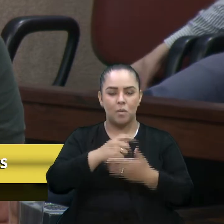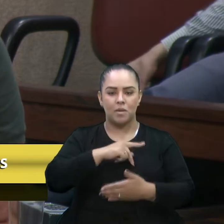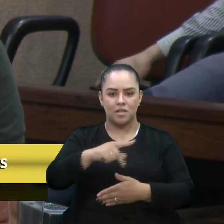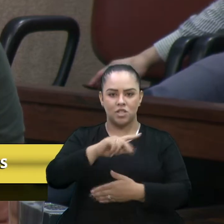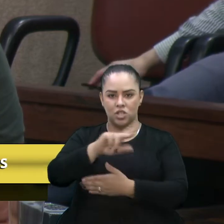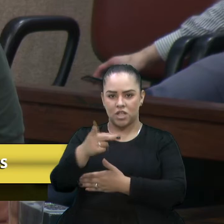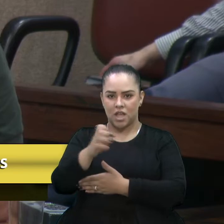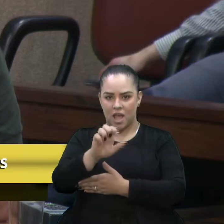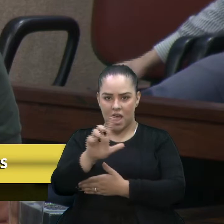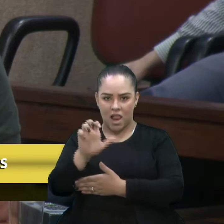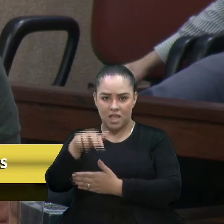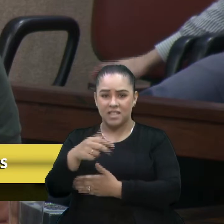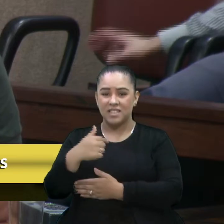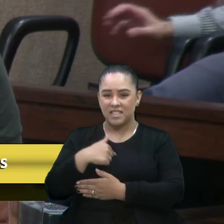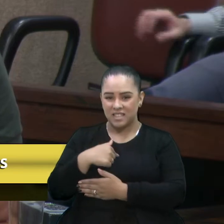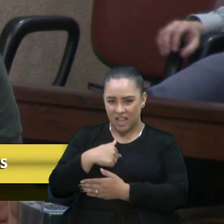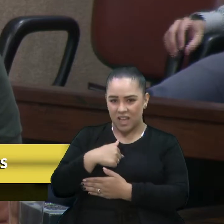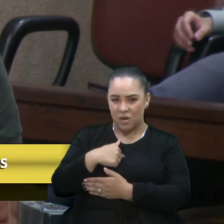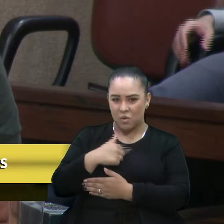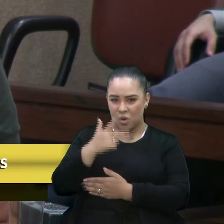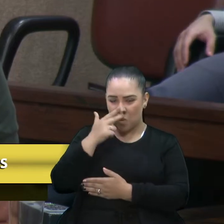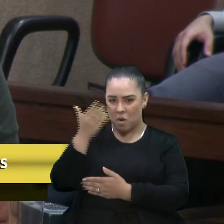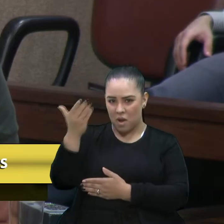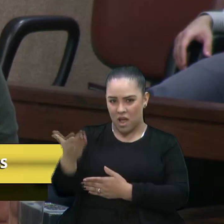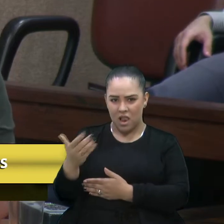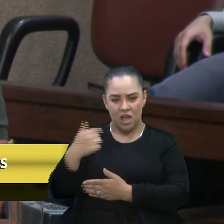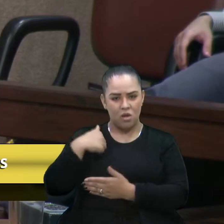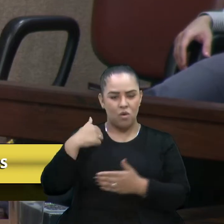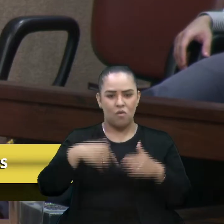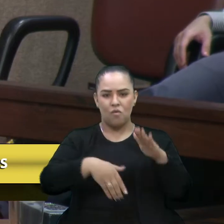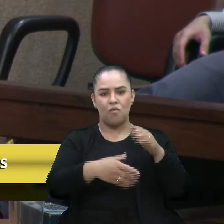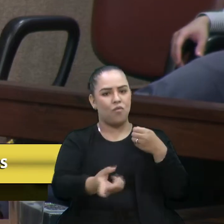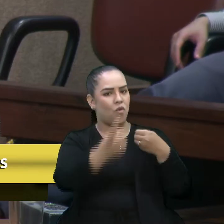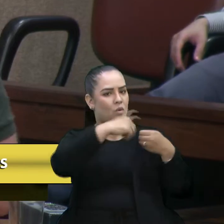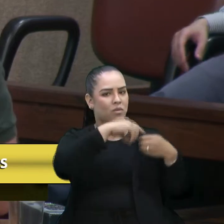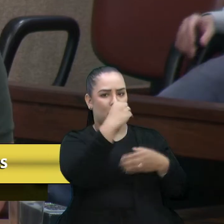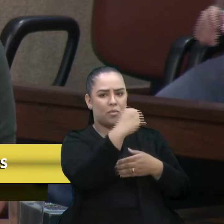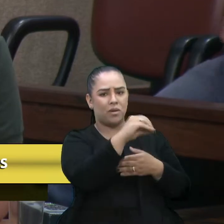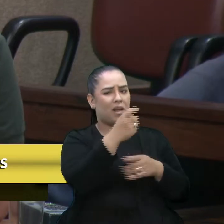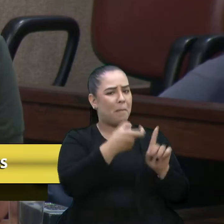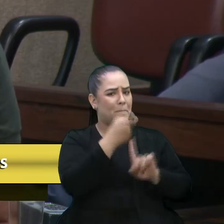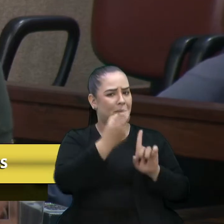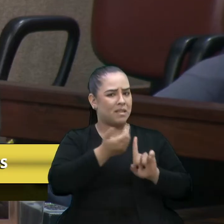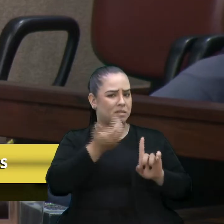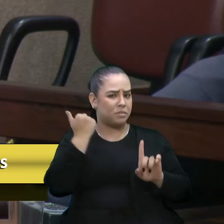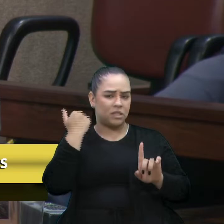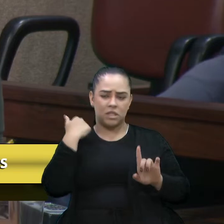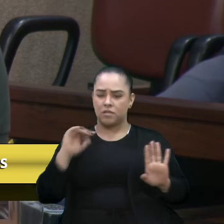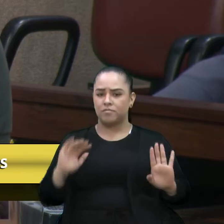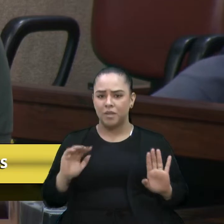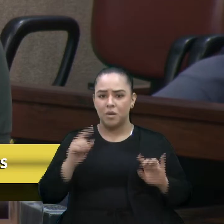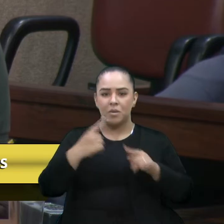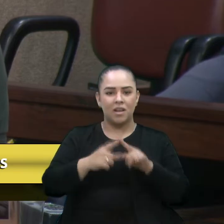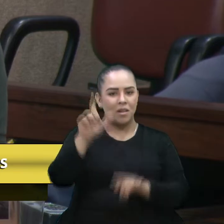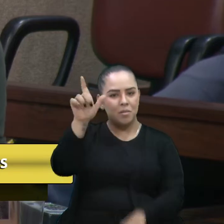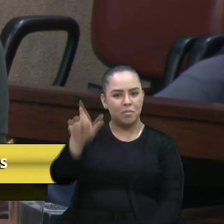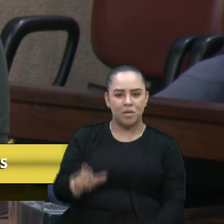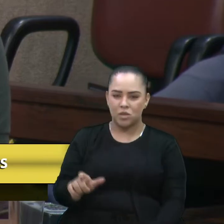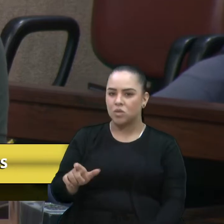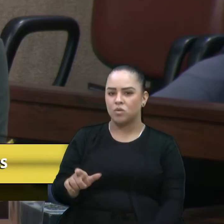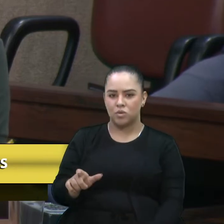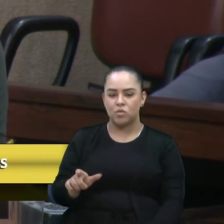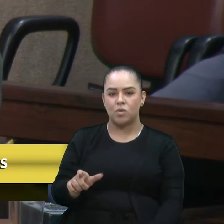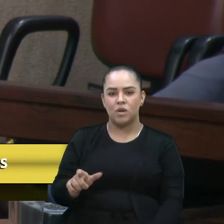eu fosse ela, eu tinha pegado a minha malinha e ido para Porto Alegre de volta para casa há meses atrás. Ela é uma pessoa extremamente atenciosa. A